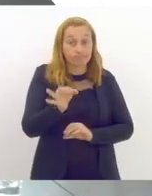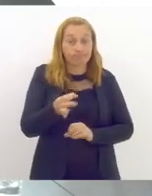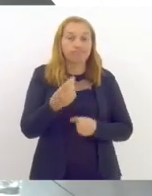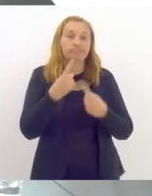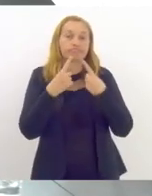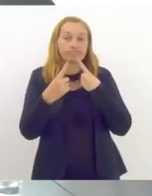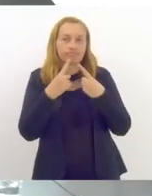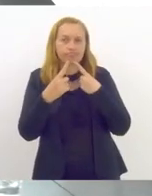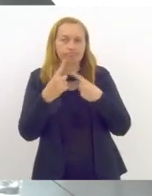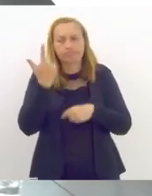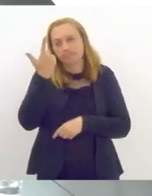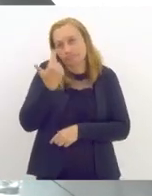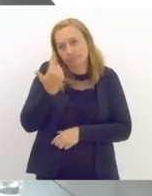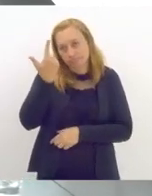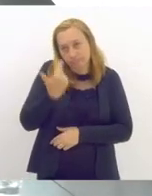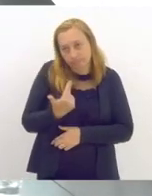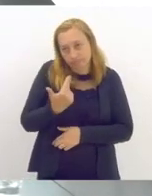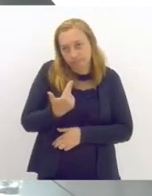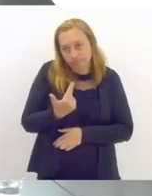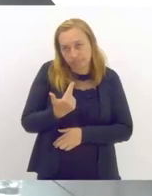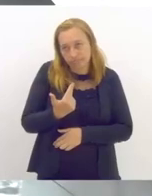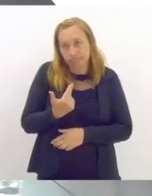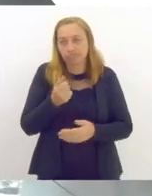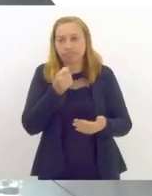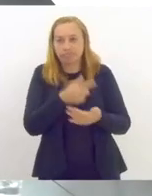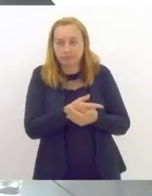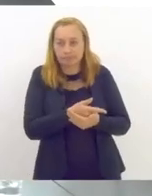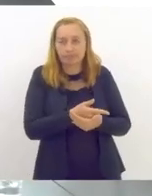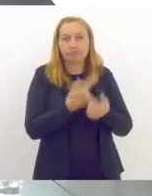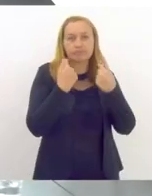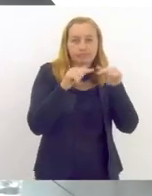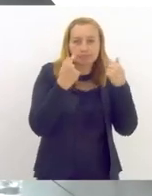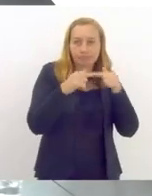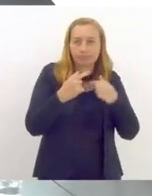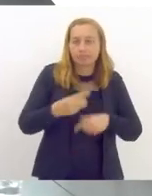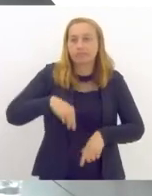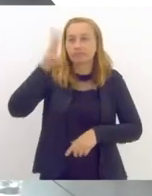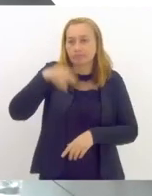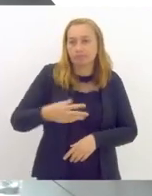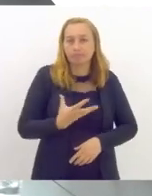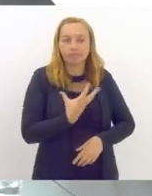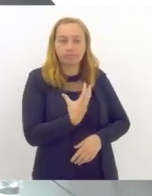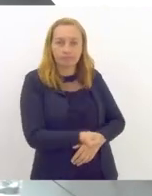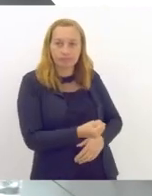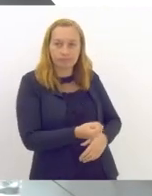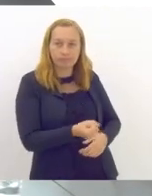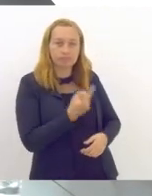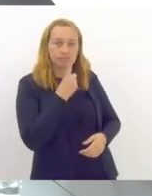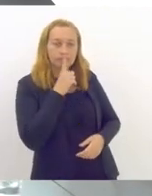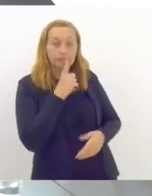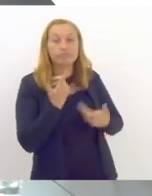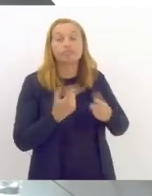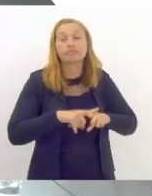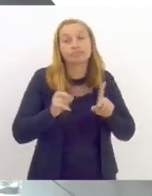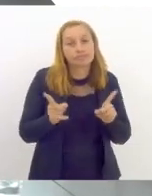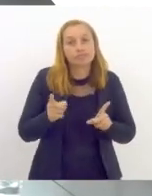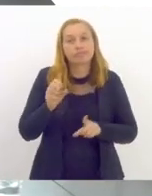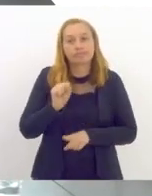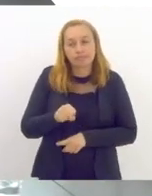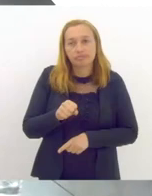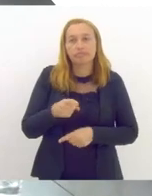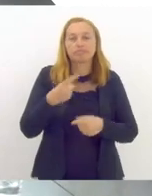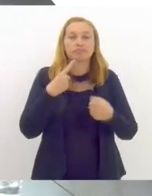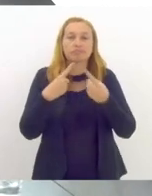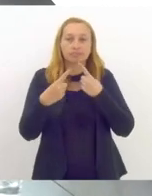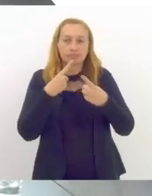nossa discussão isso é normal a parte que paga reclame a parte que recebe fica na posição Mas se há uma